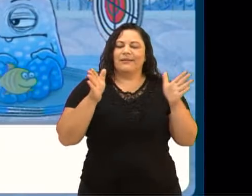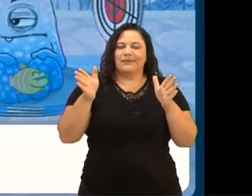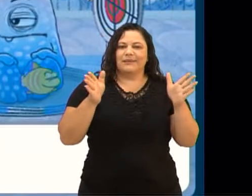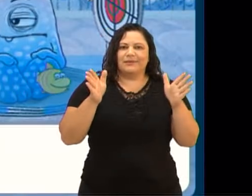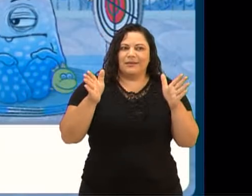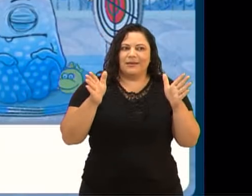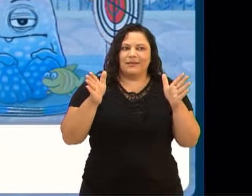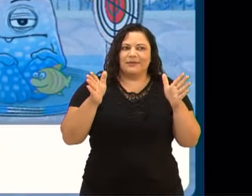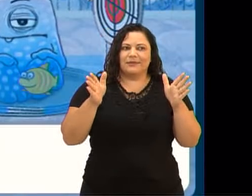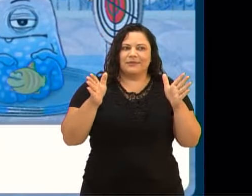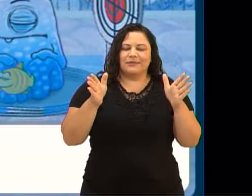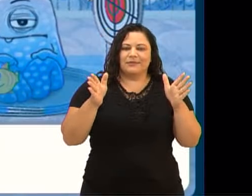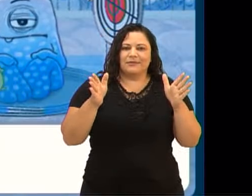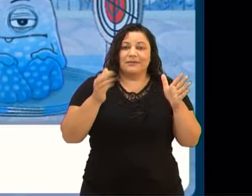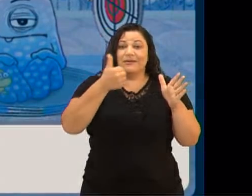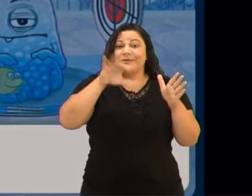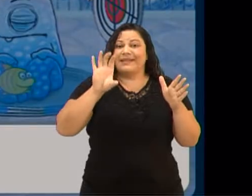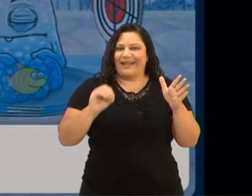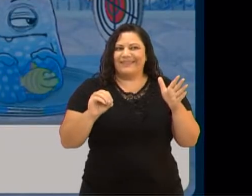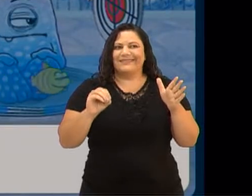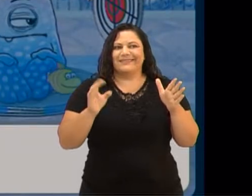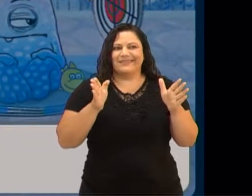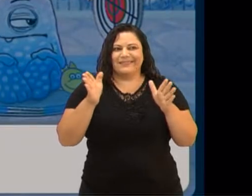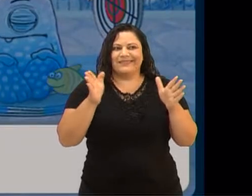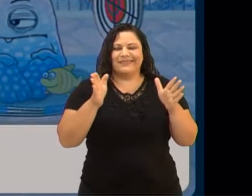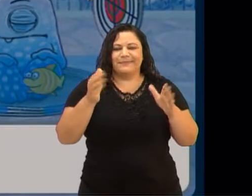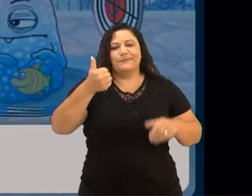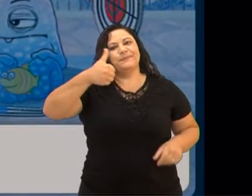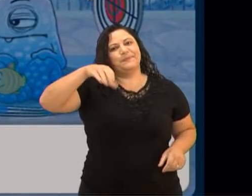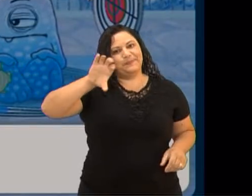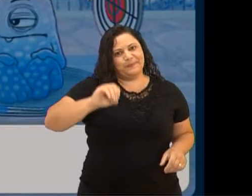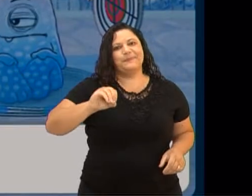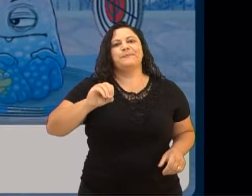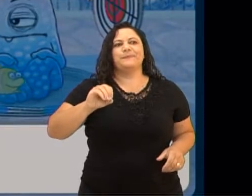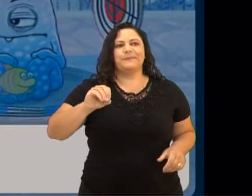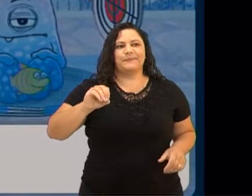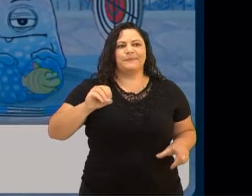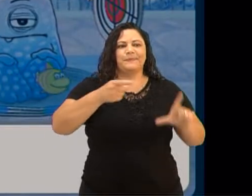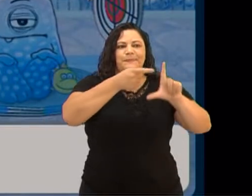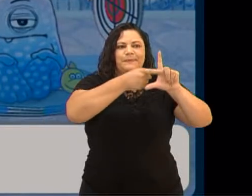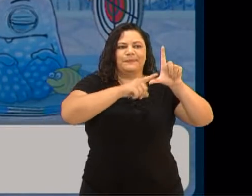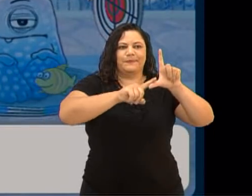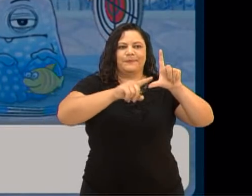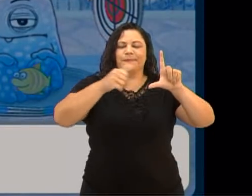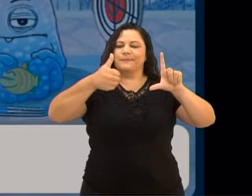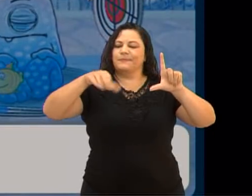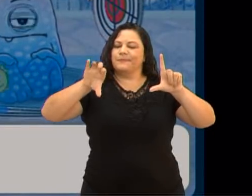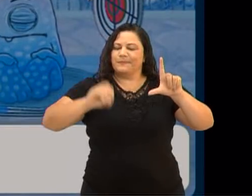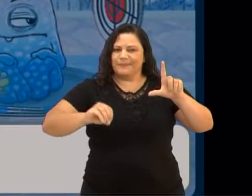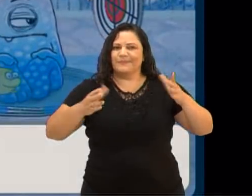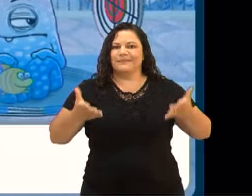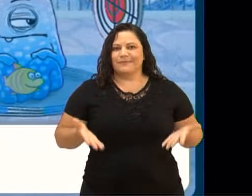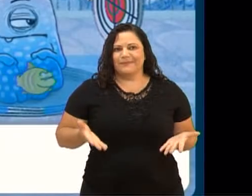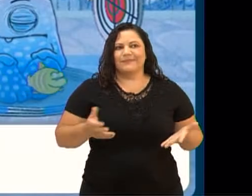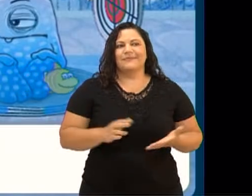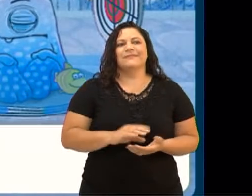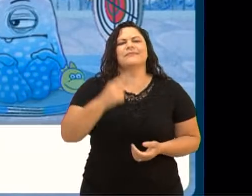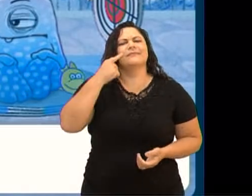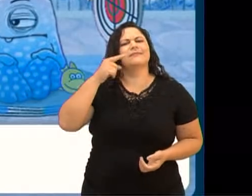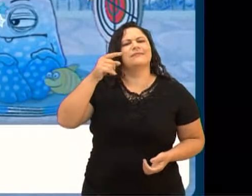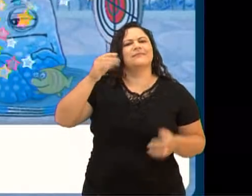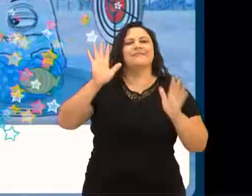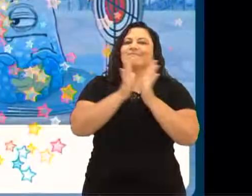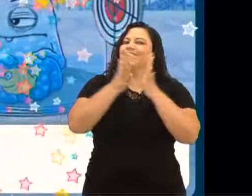outra semi-reta, nossa, o 10. Então vamos marcar ali o 10, que é a angulação 10, essa é a nossa inclinação. Vamos verificar se está